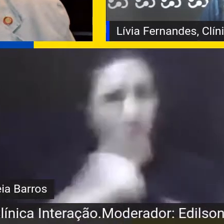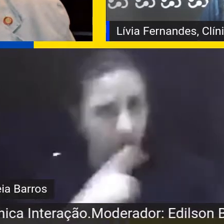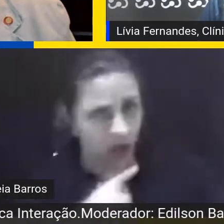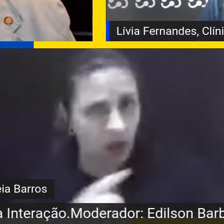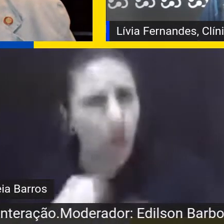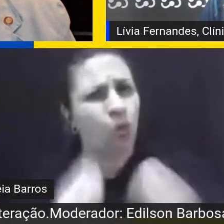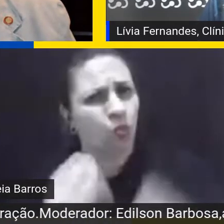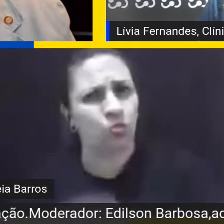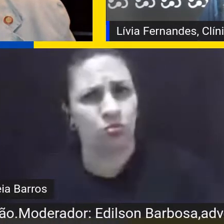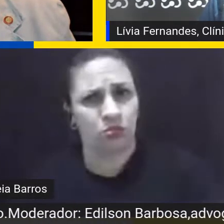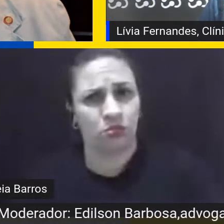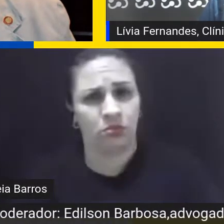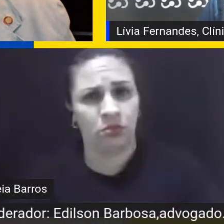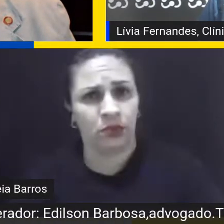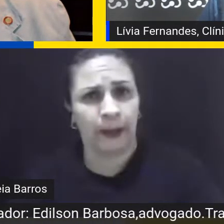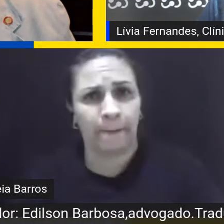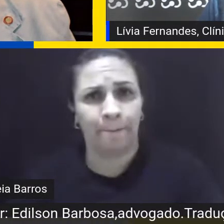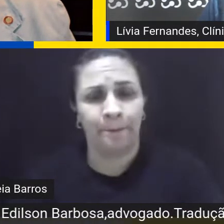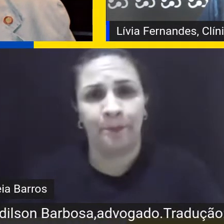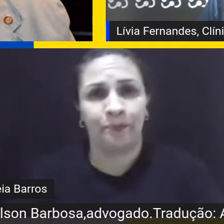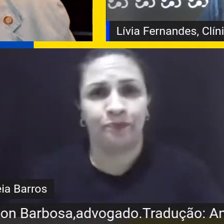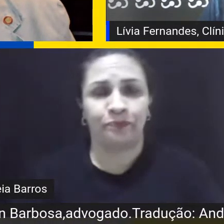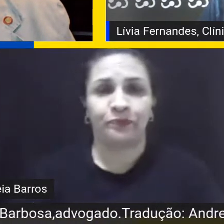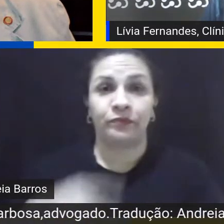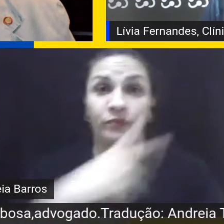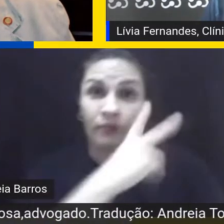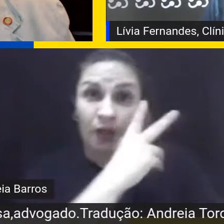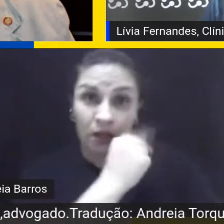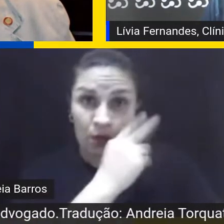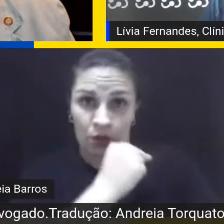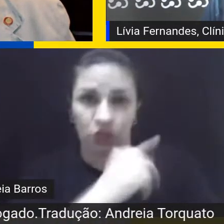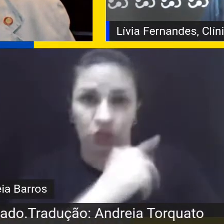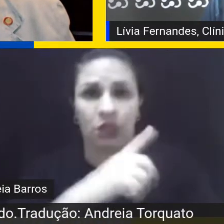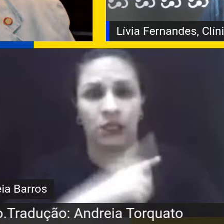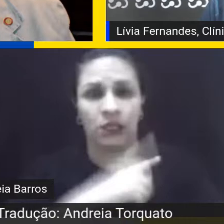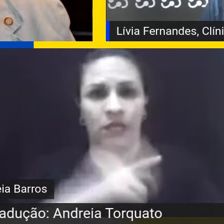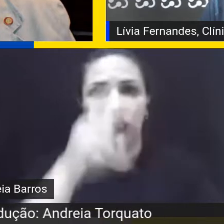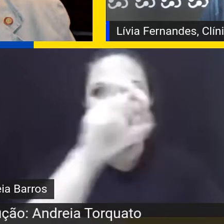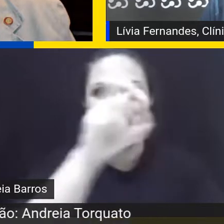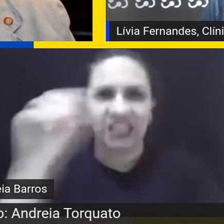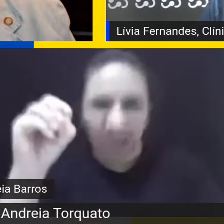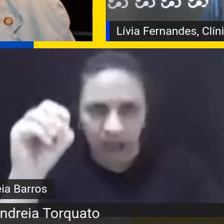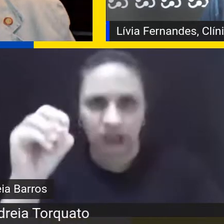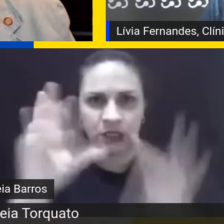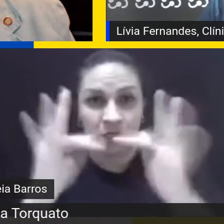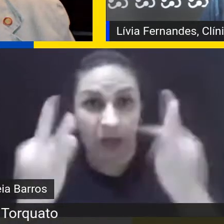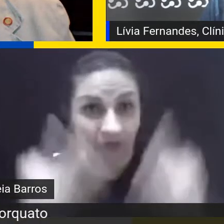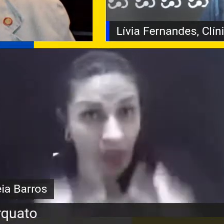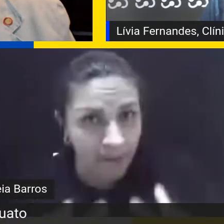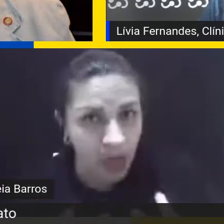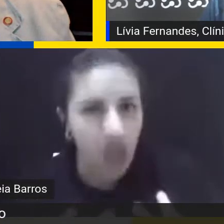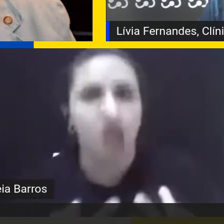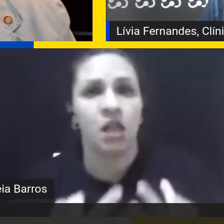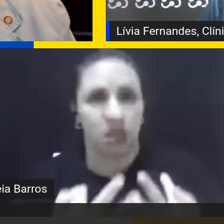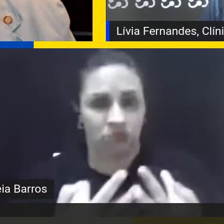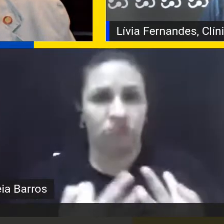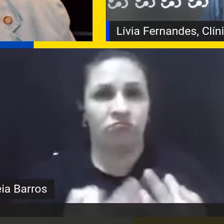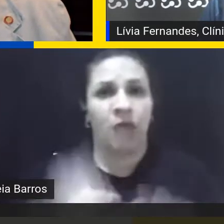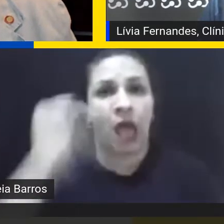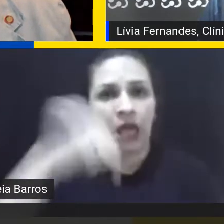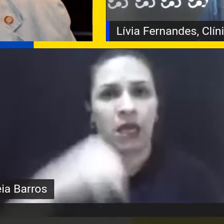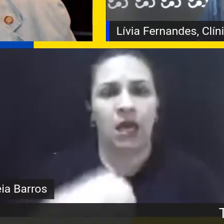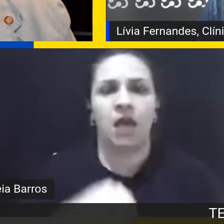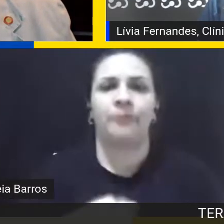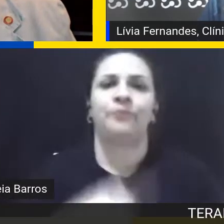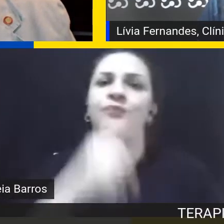isso? Lá em Taguatinga são 500 famílias. Aqui em Águas Claras nós estamos